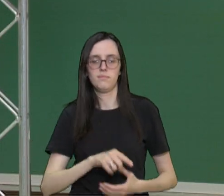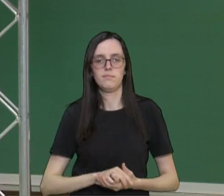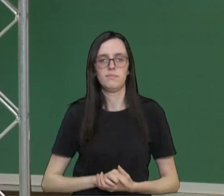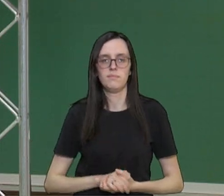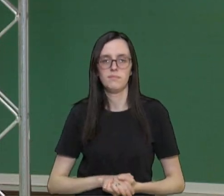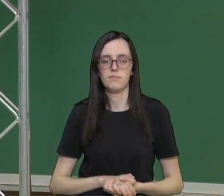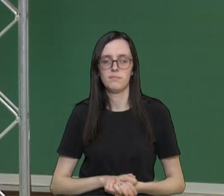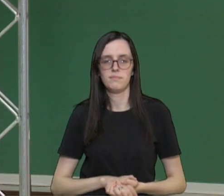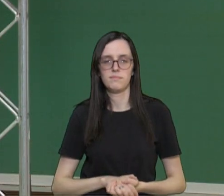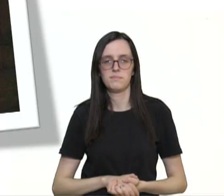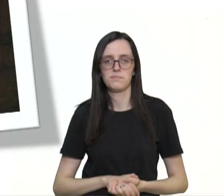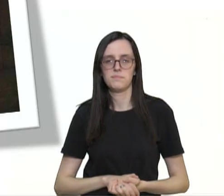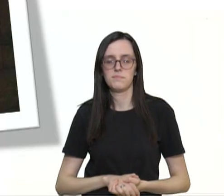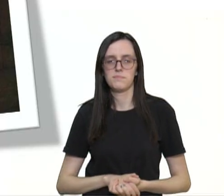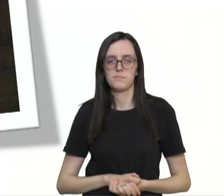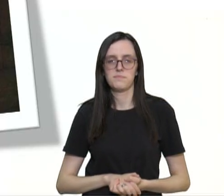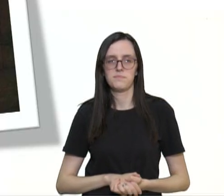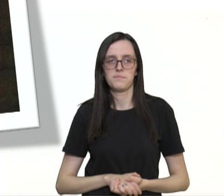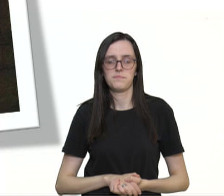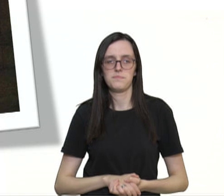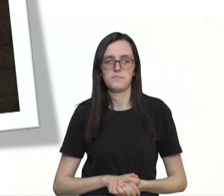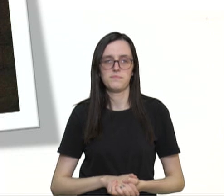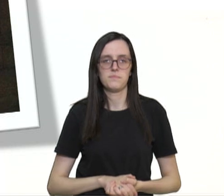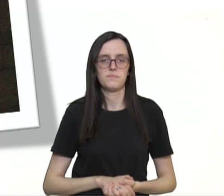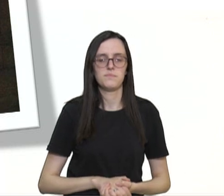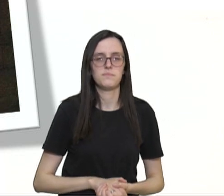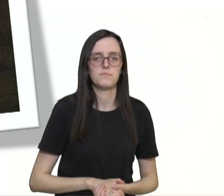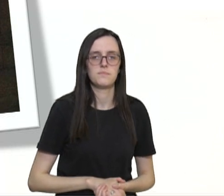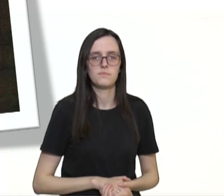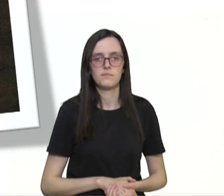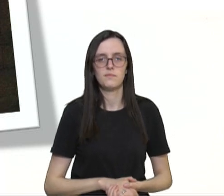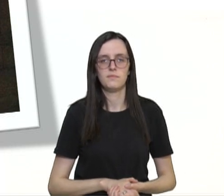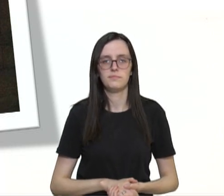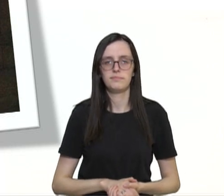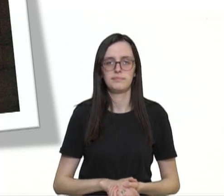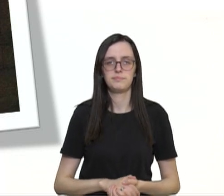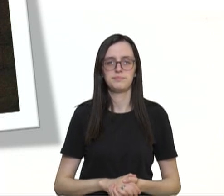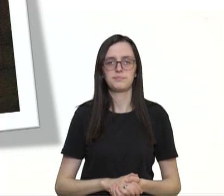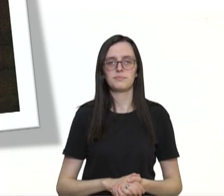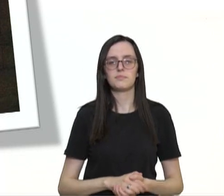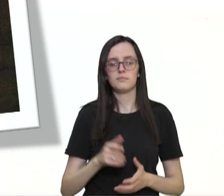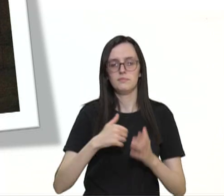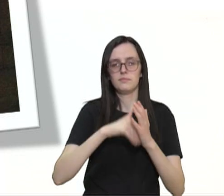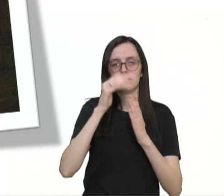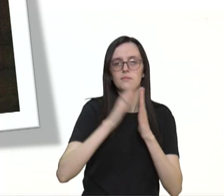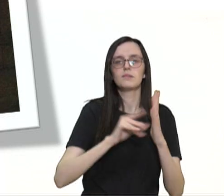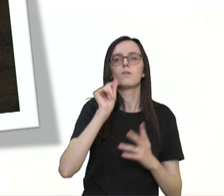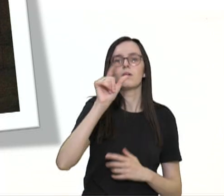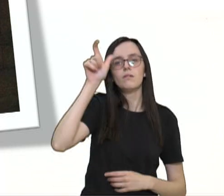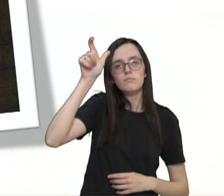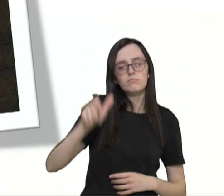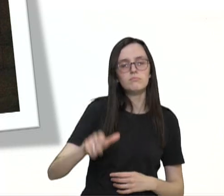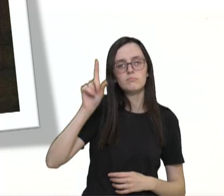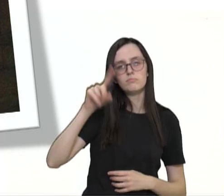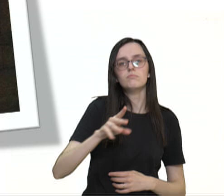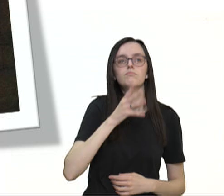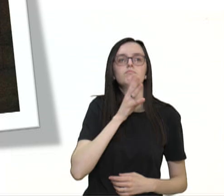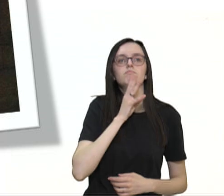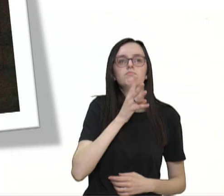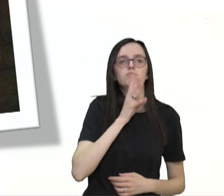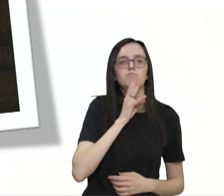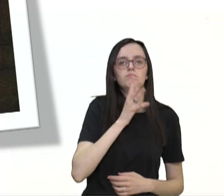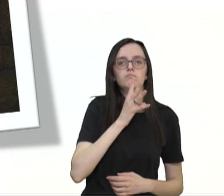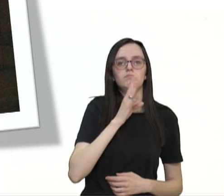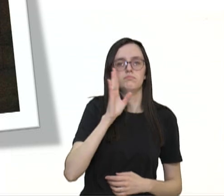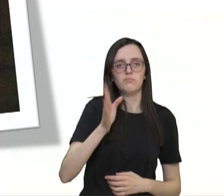Tipo de arte lá. A pintura, essa aqui é uma reprodução aí do artista e o estúdio de Rembrandt,